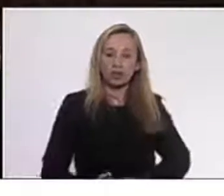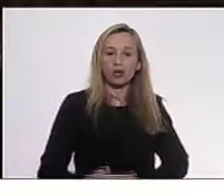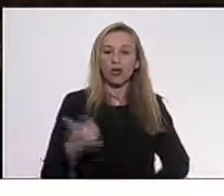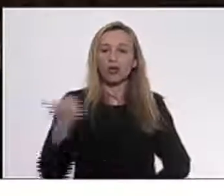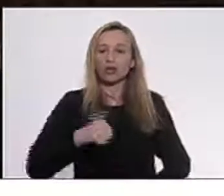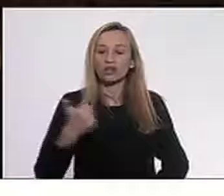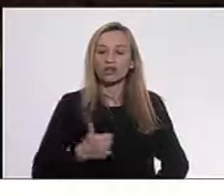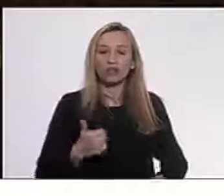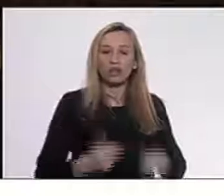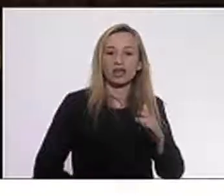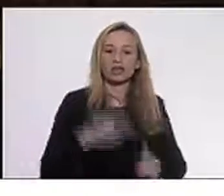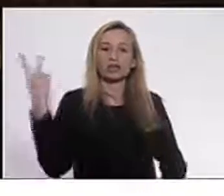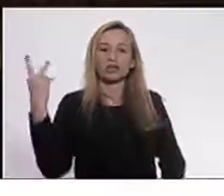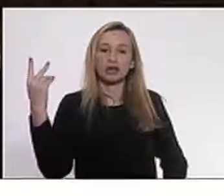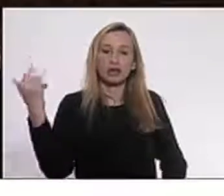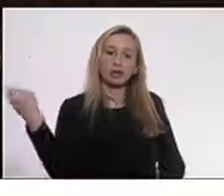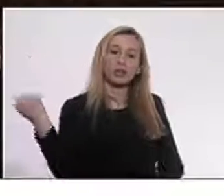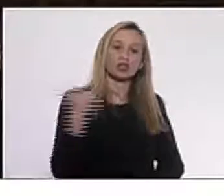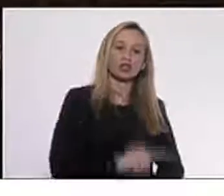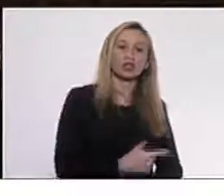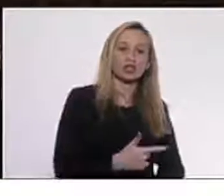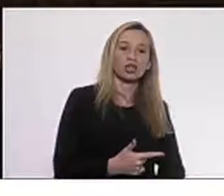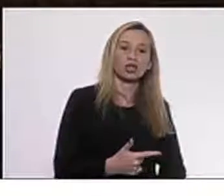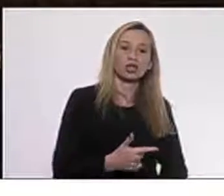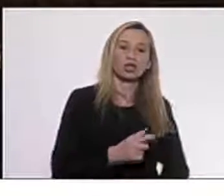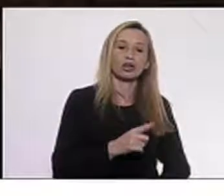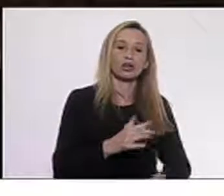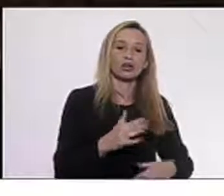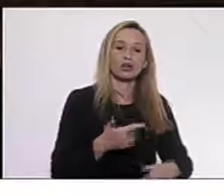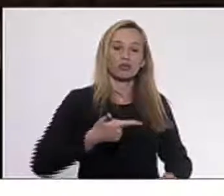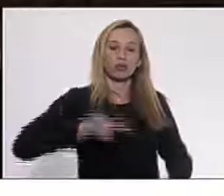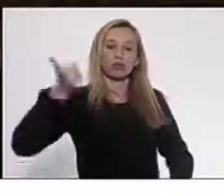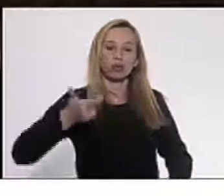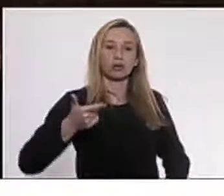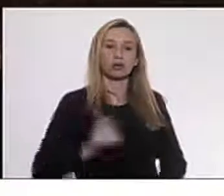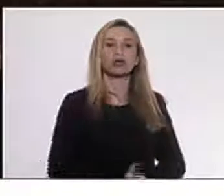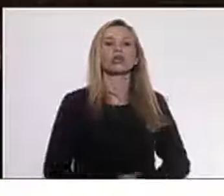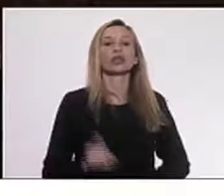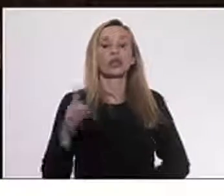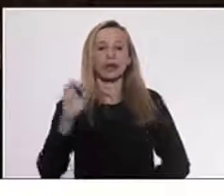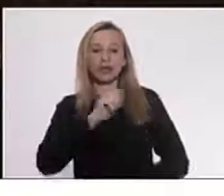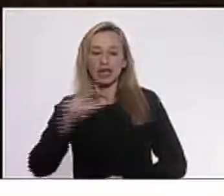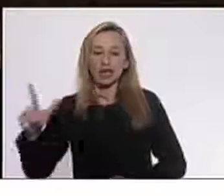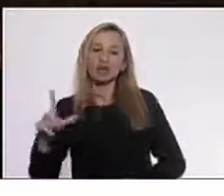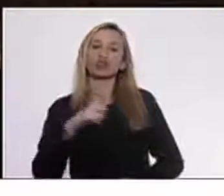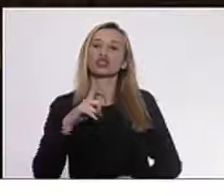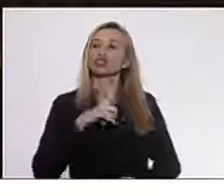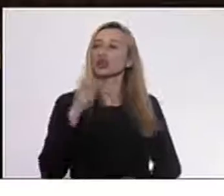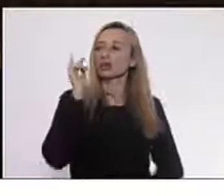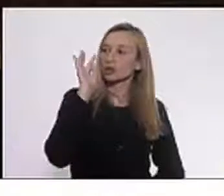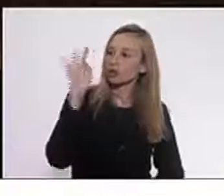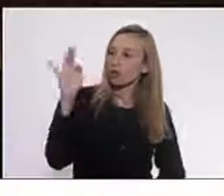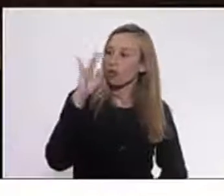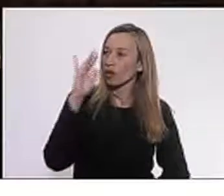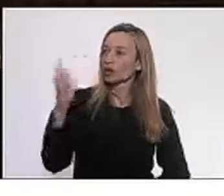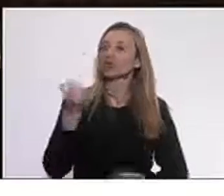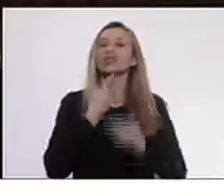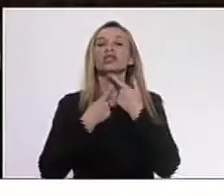vezes mais possibilidade de serem mortos por arma de fogo. Gabriel, que tinha sonhos, tinha